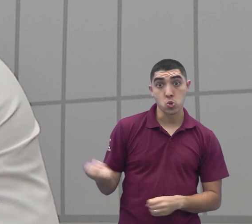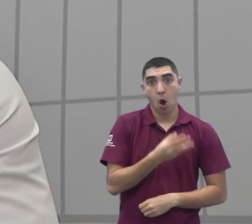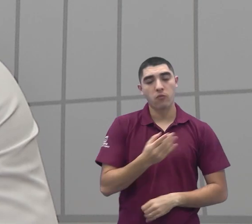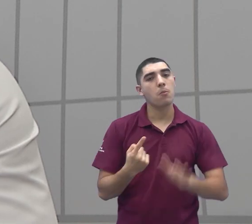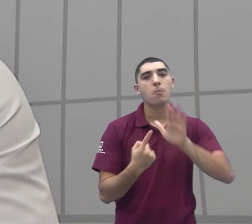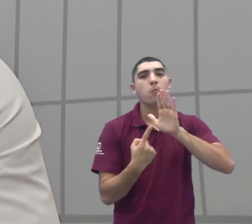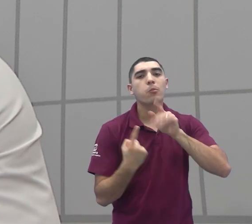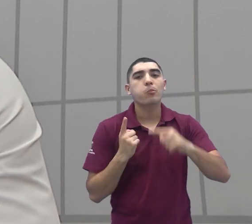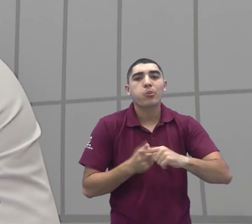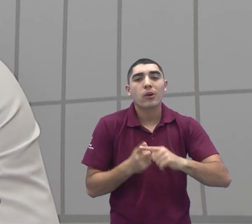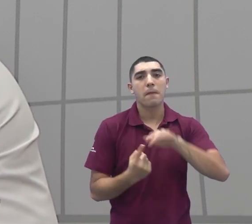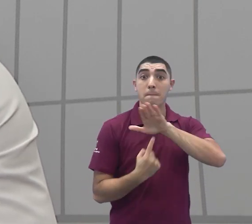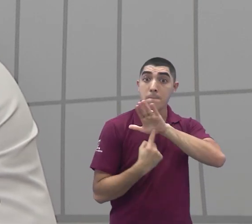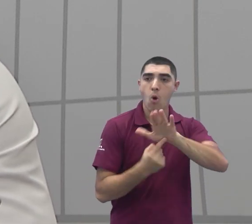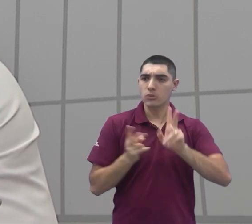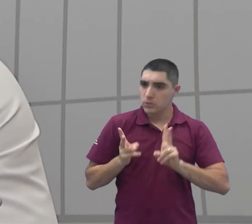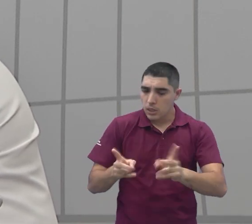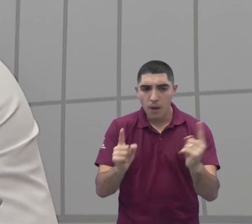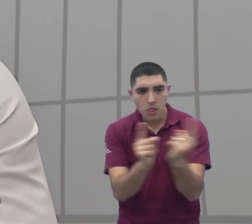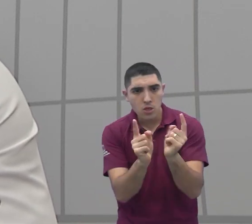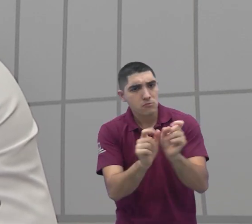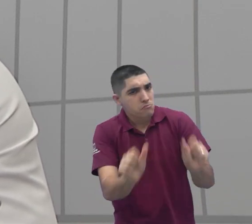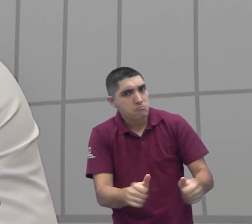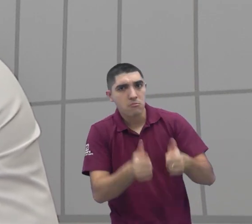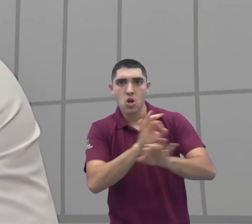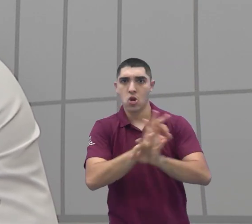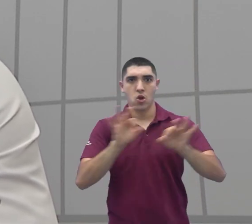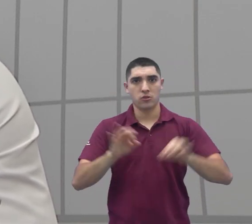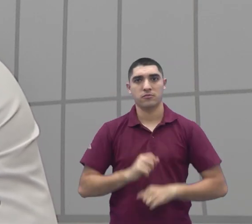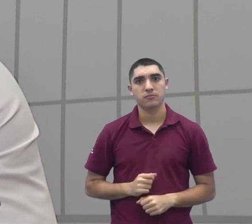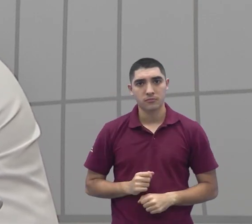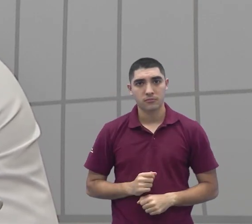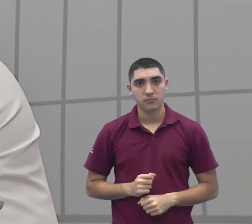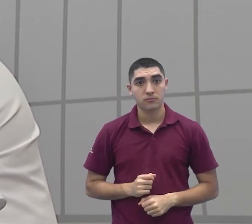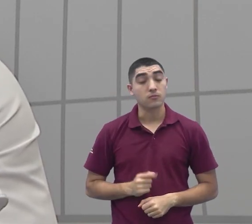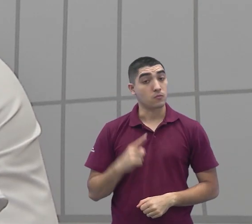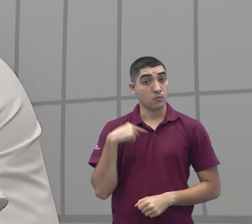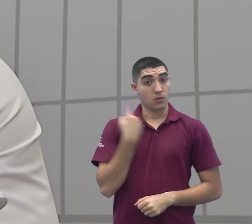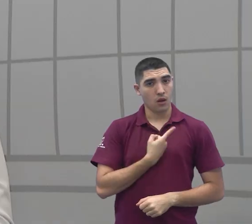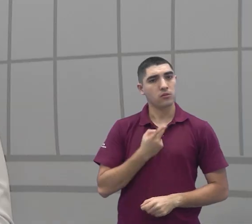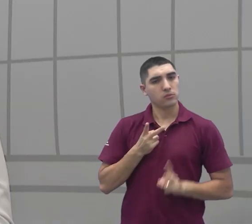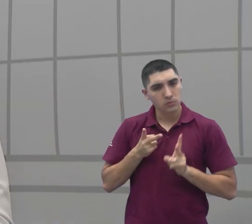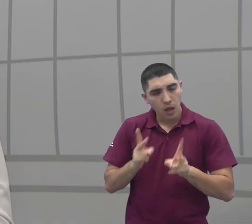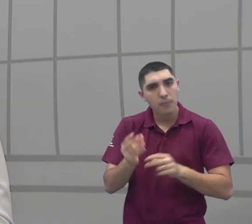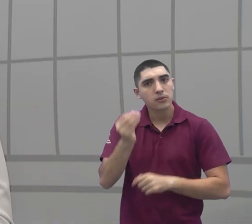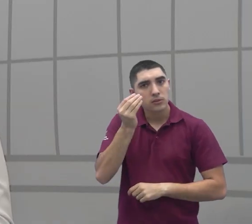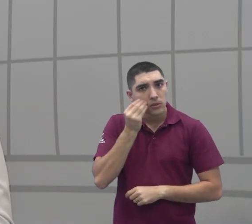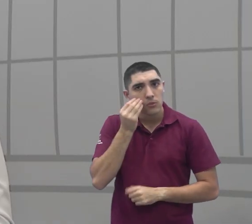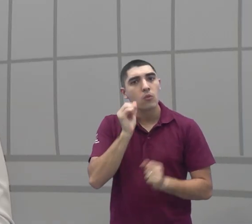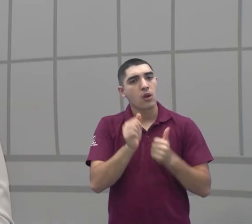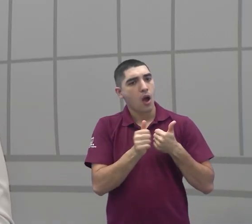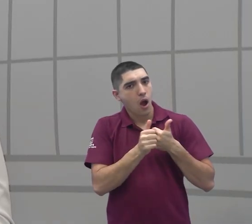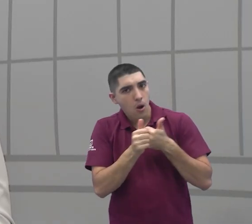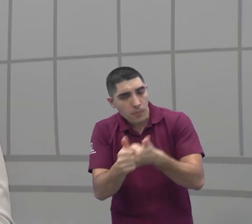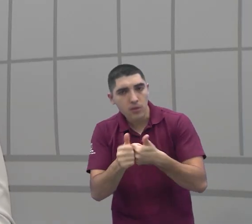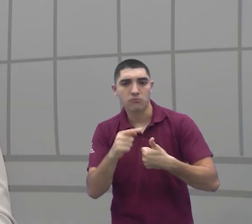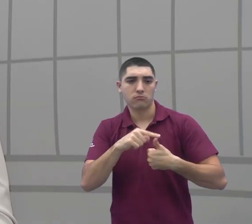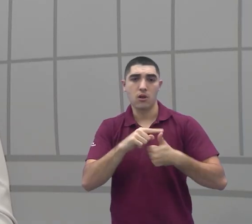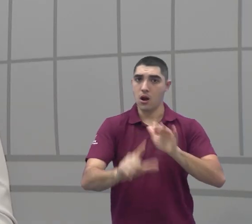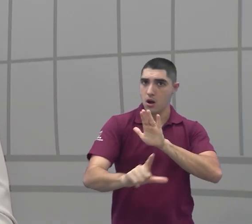prédio garante que o Legislativo continue atendendo os moradores com excelência. A gente sempre está